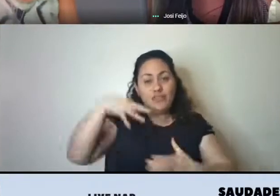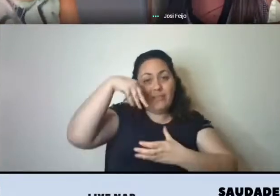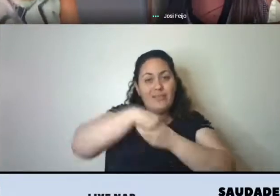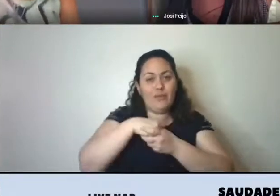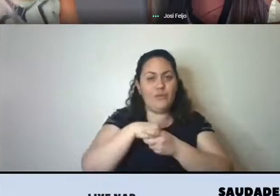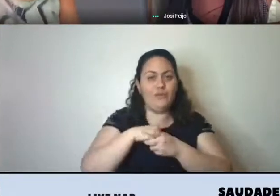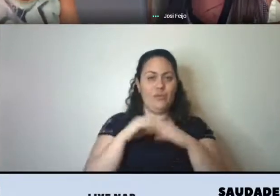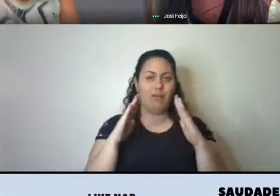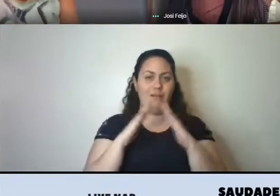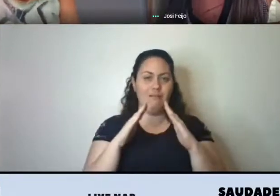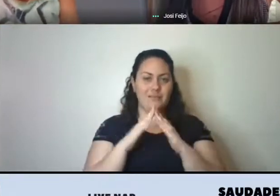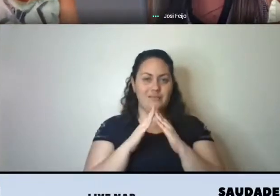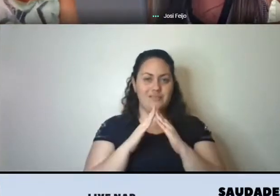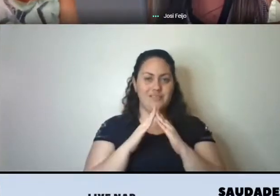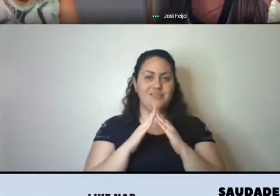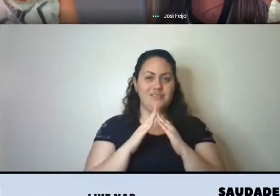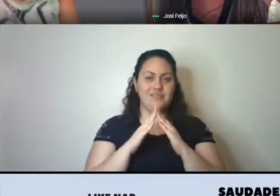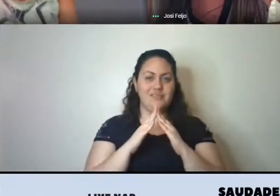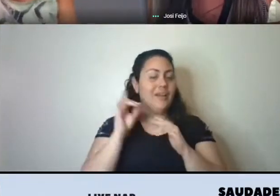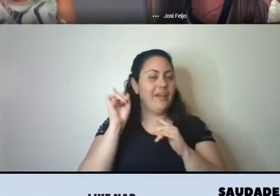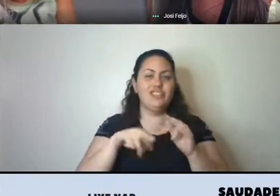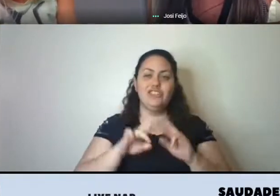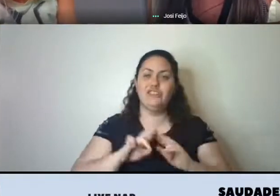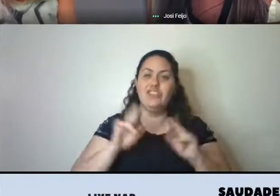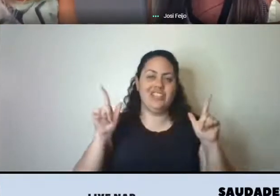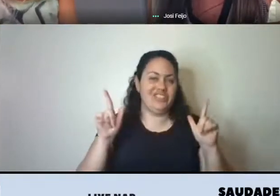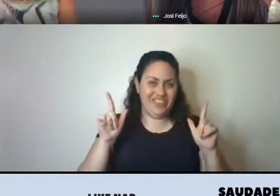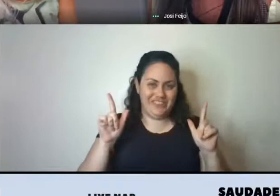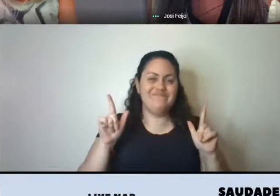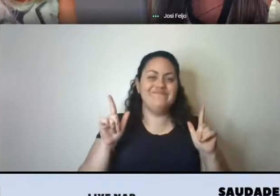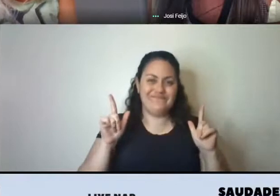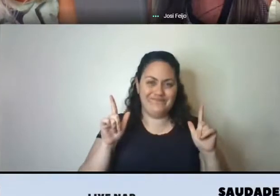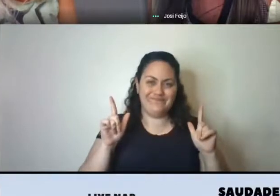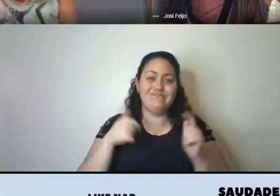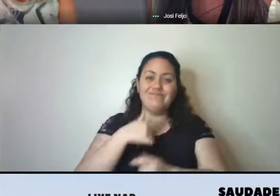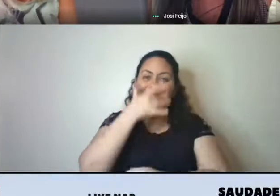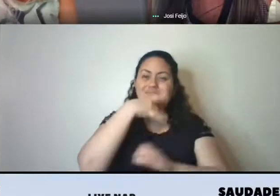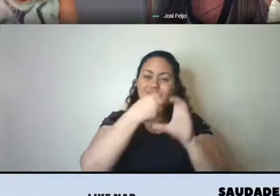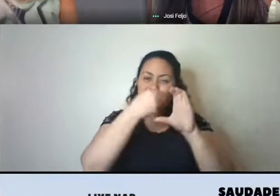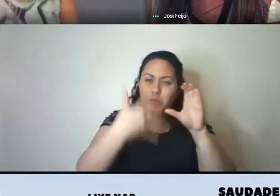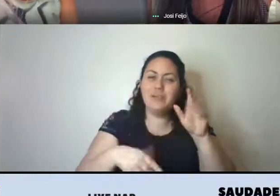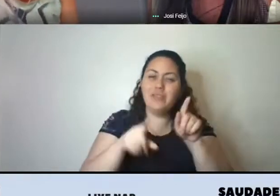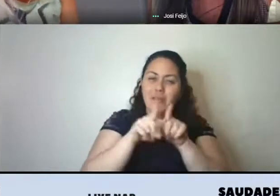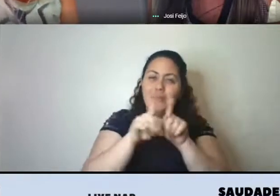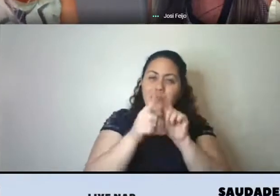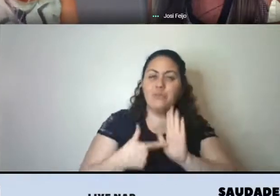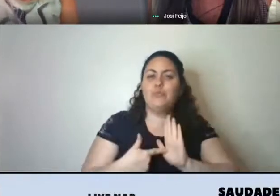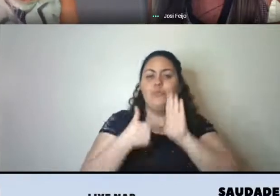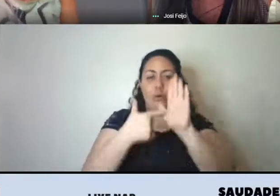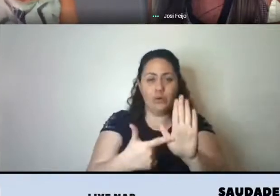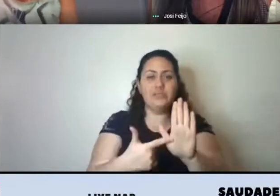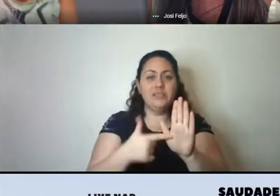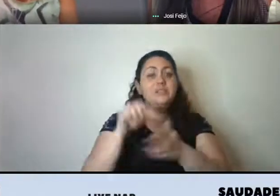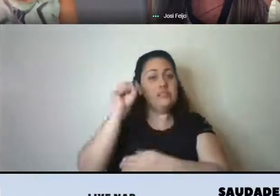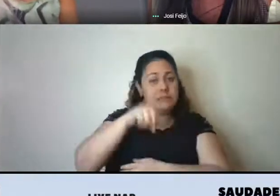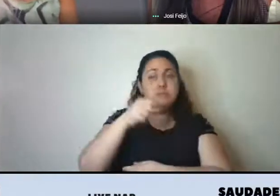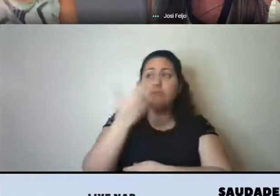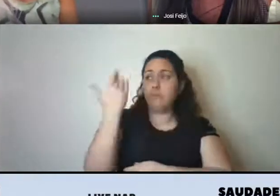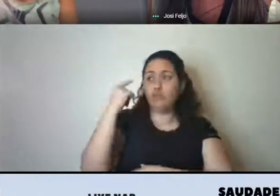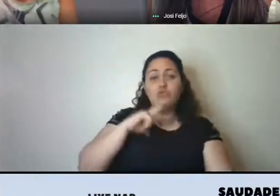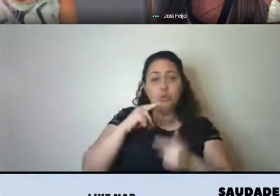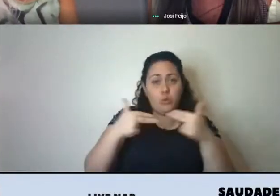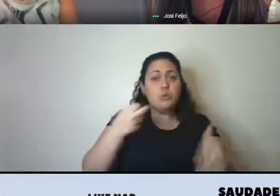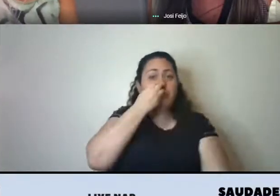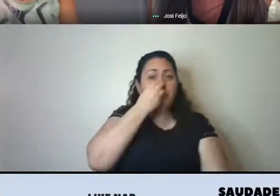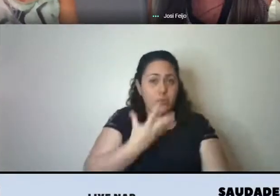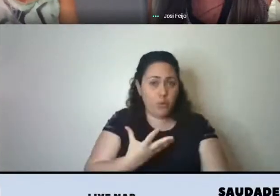né? Faz toda a diferença. E eu acho que é isso que o comentário também traz, né? Sim, tinham coisas boas que a gente quer